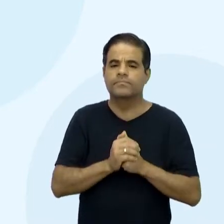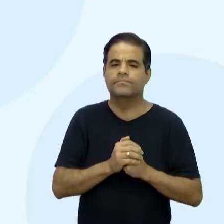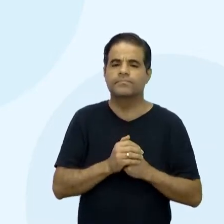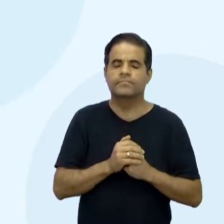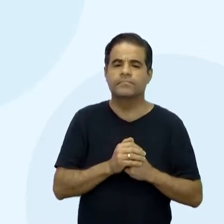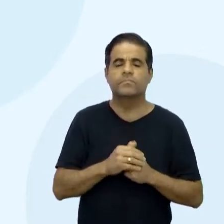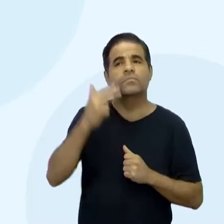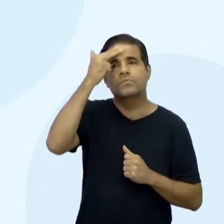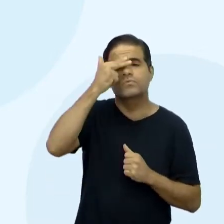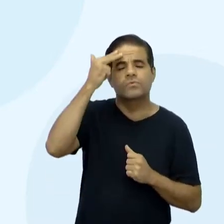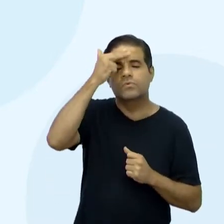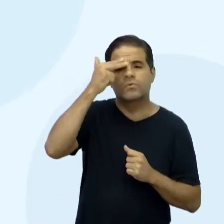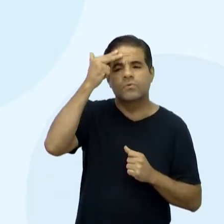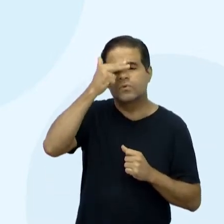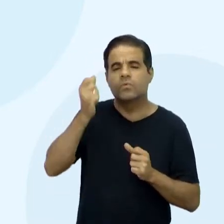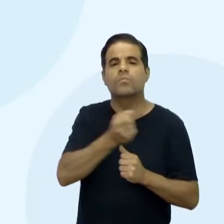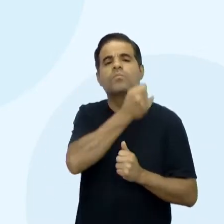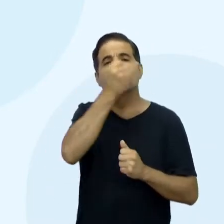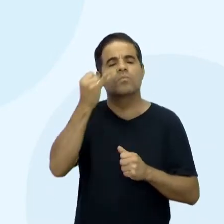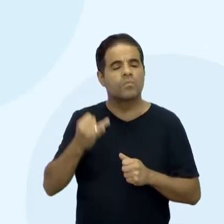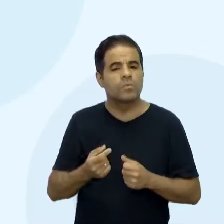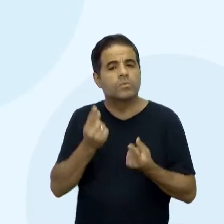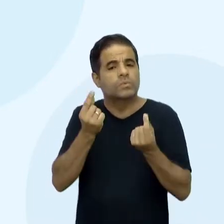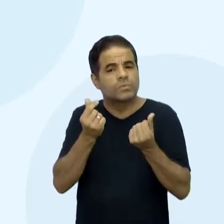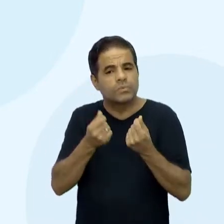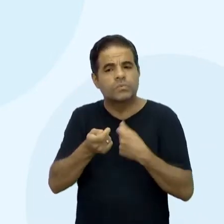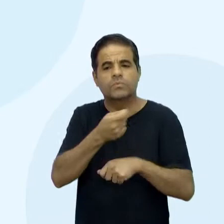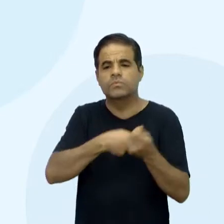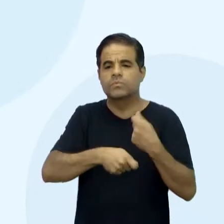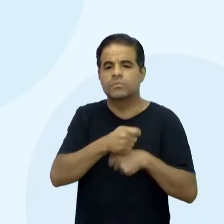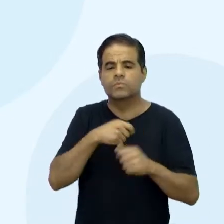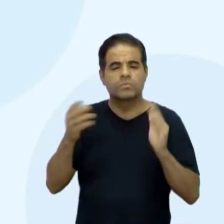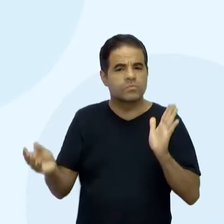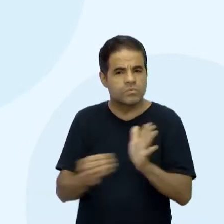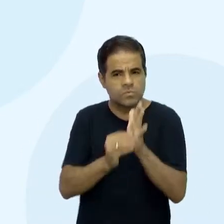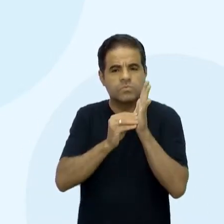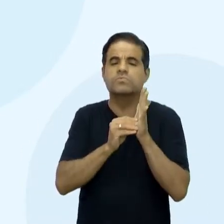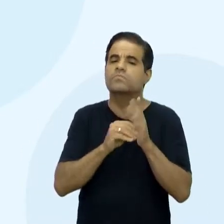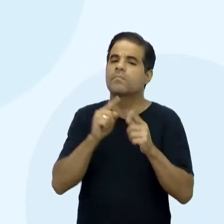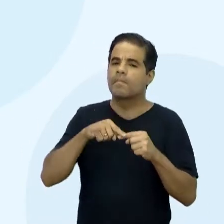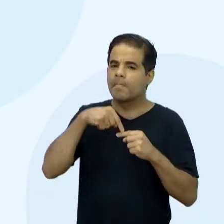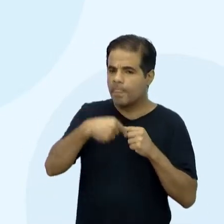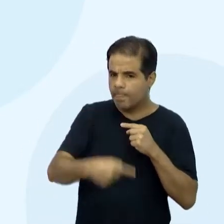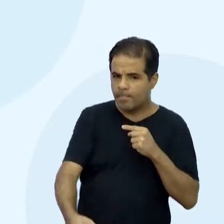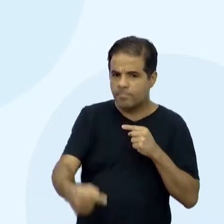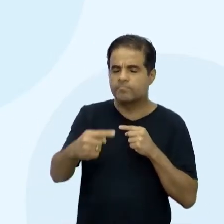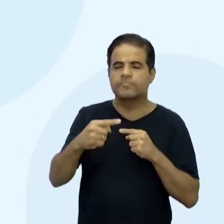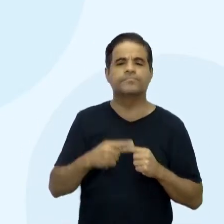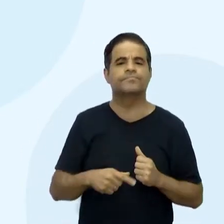aí, e um sonho, quanto custa aí meu sonho? Então a gente falou aí em sonho,